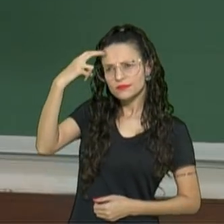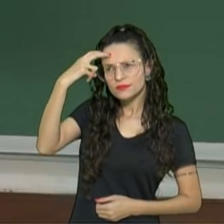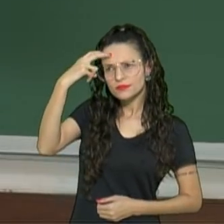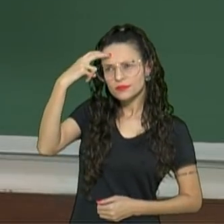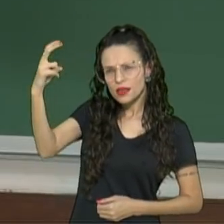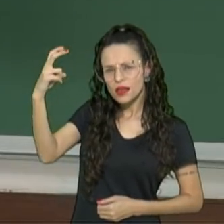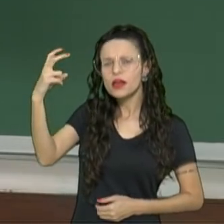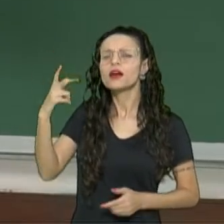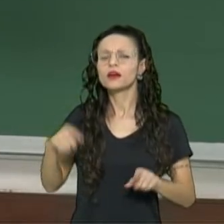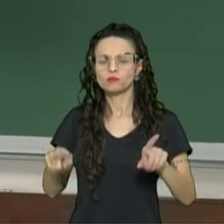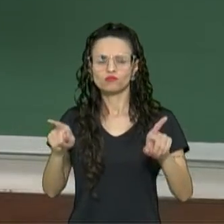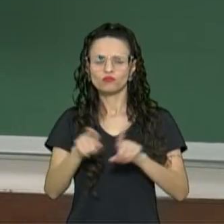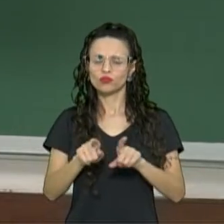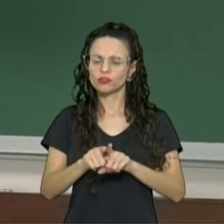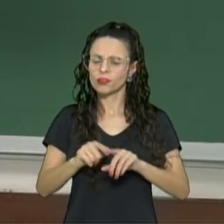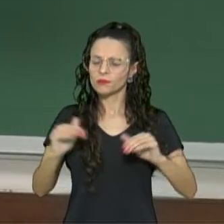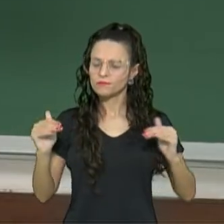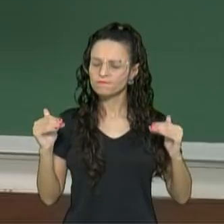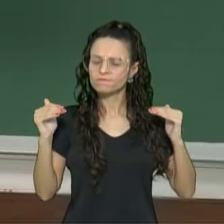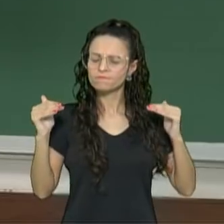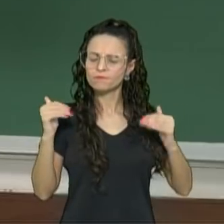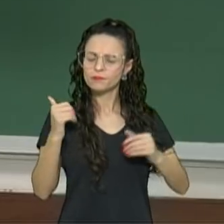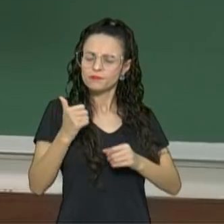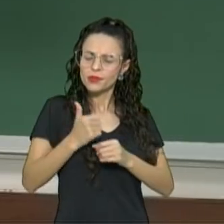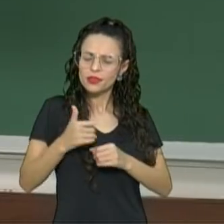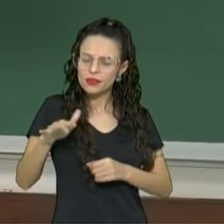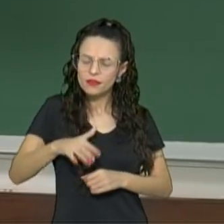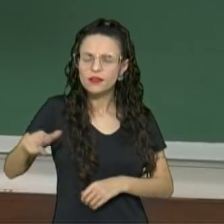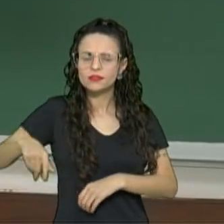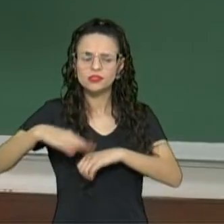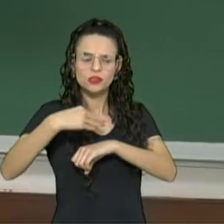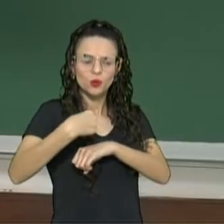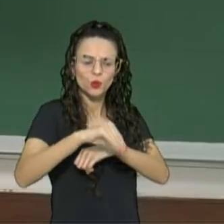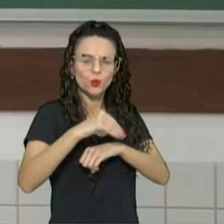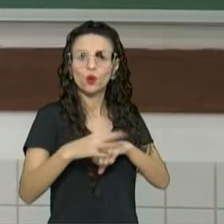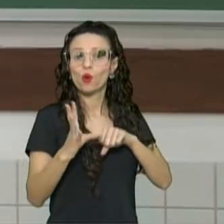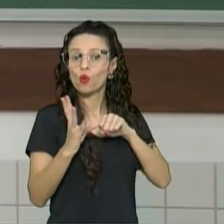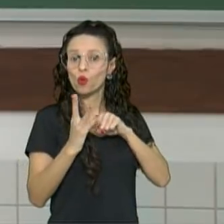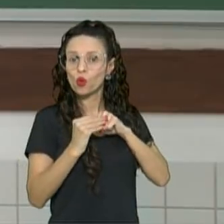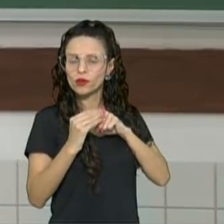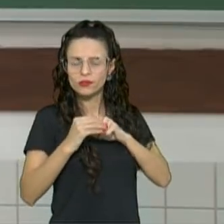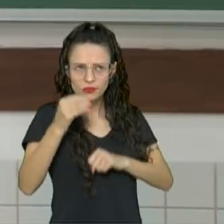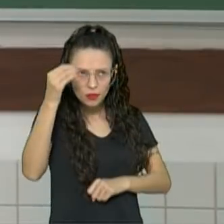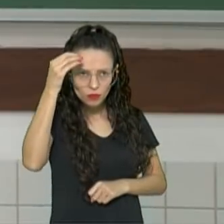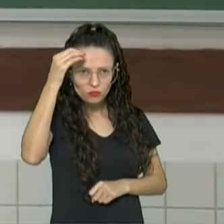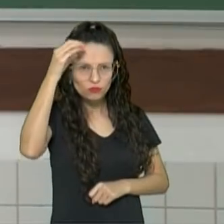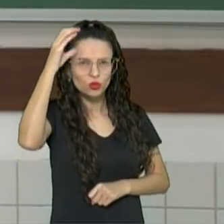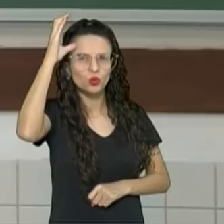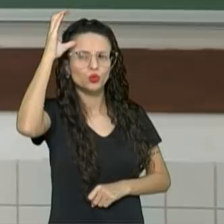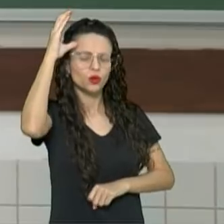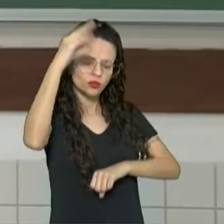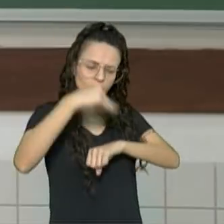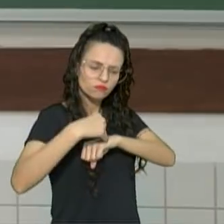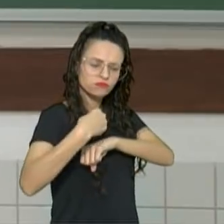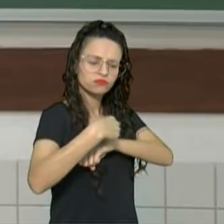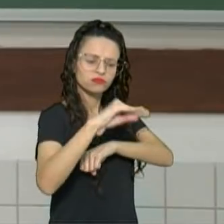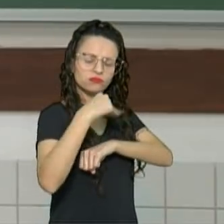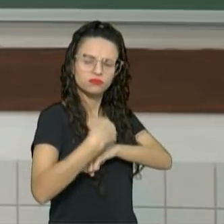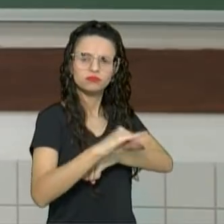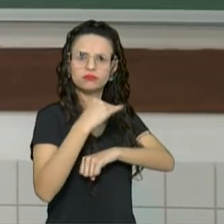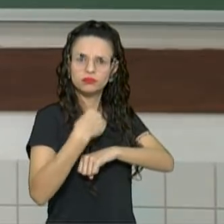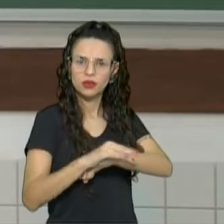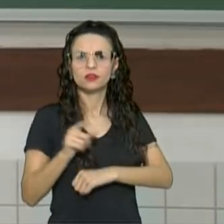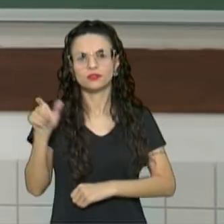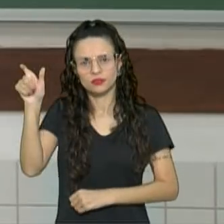e mestres, né? Então, são aqueles que vão passar o conhecimento, né? Que tem uma bagagem muito forte de conhecimento. Então,